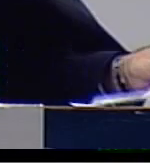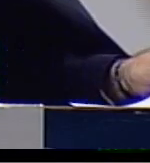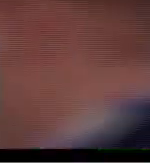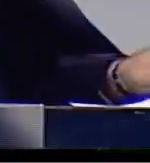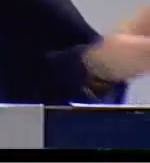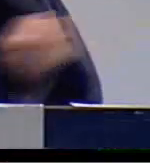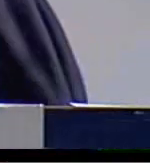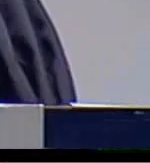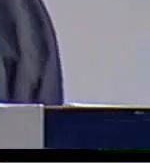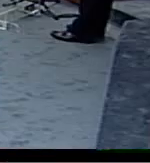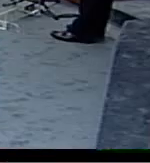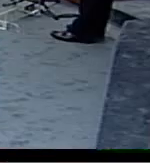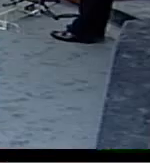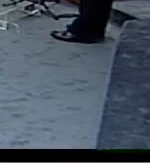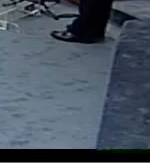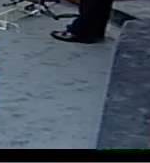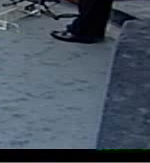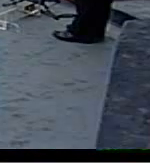assinatura